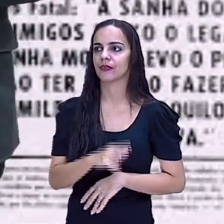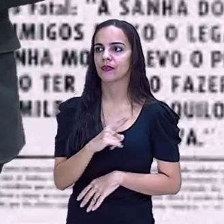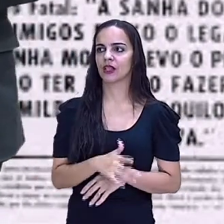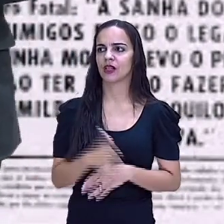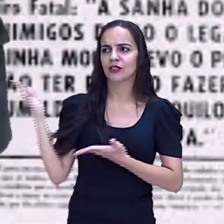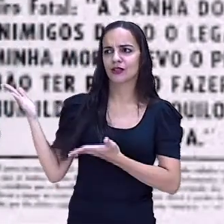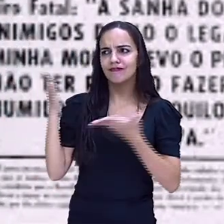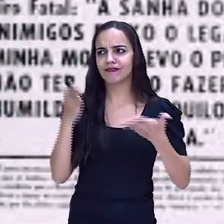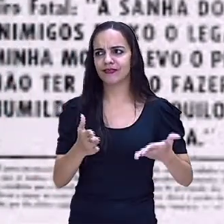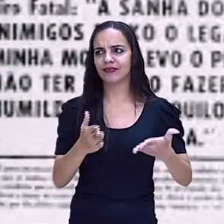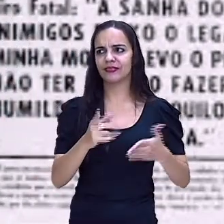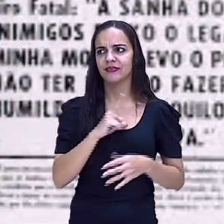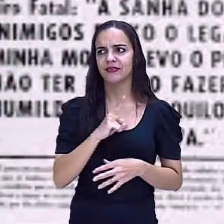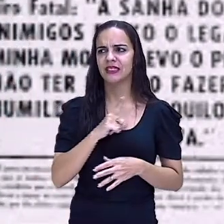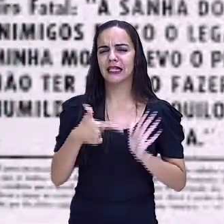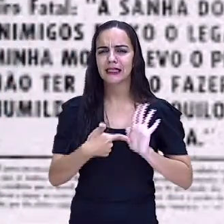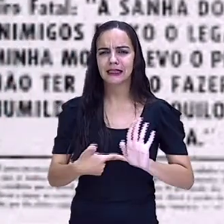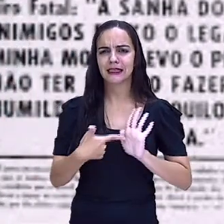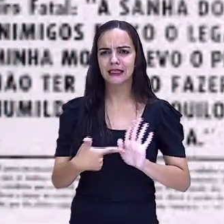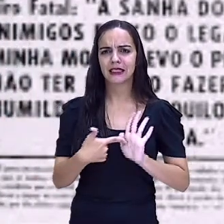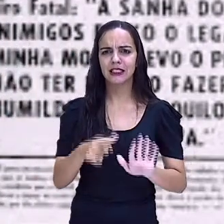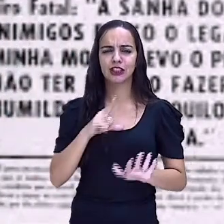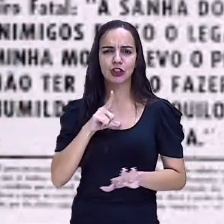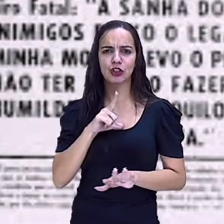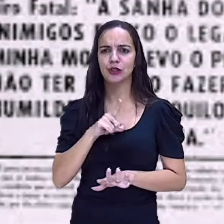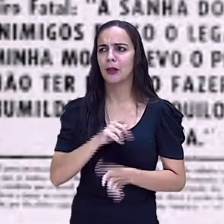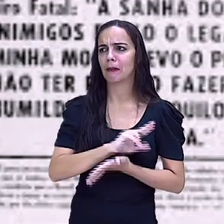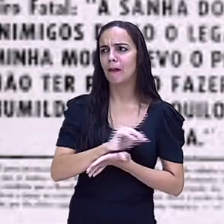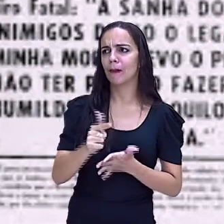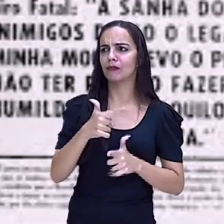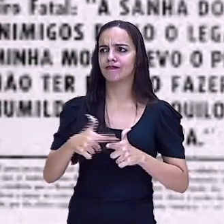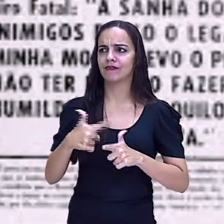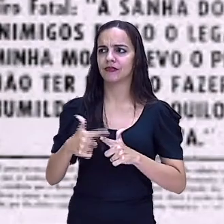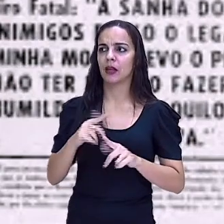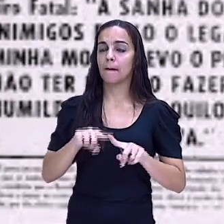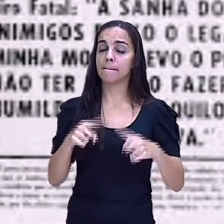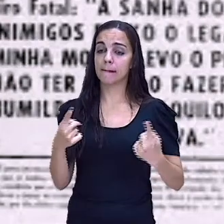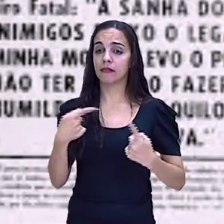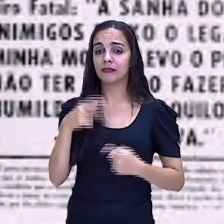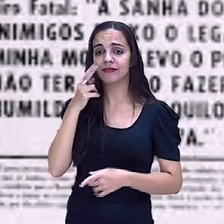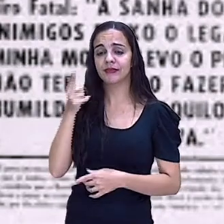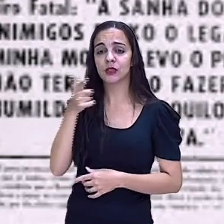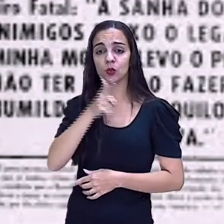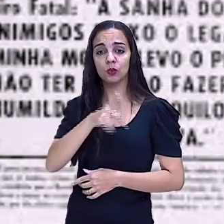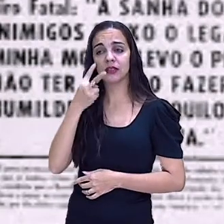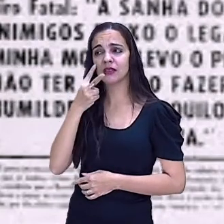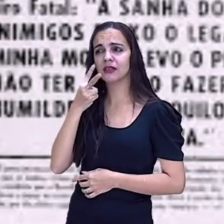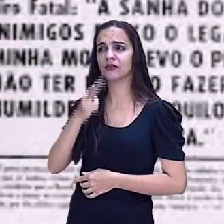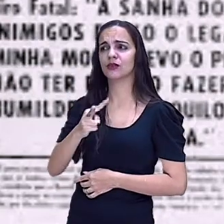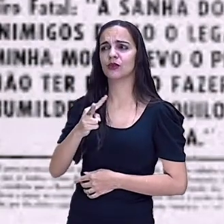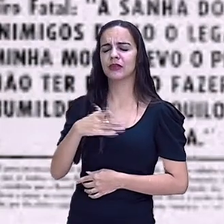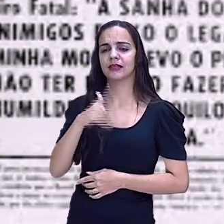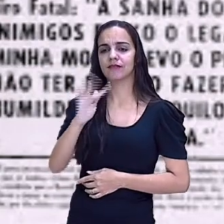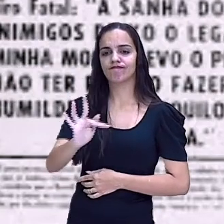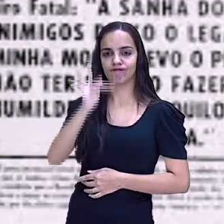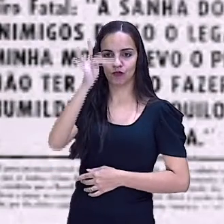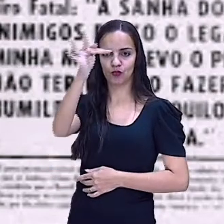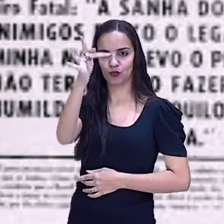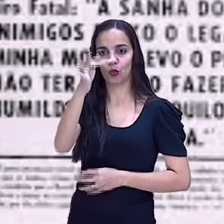sairia morto da presidência. Parecia prever o seu